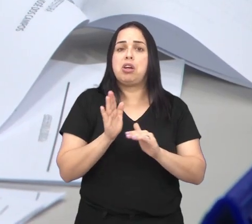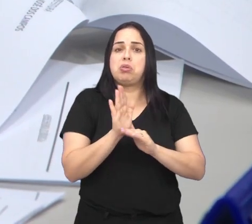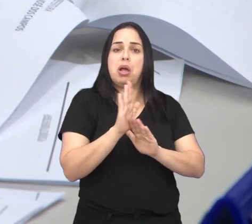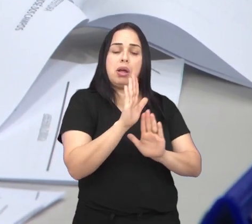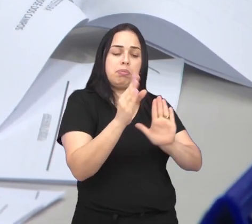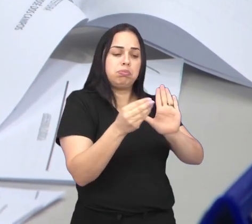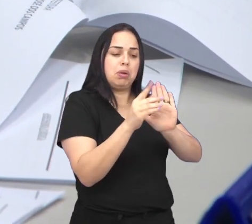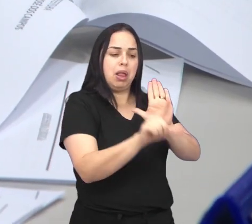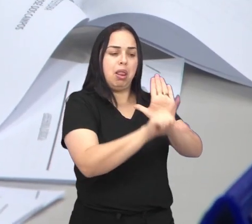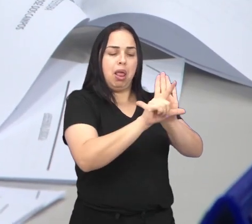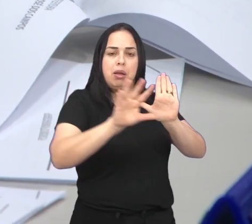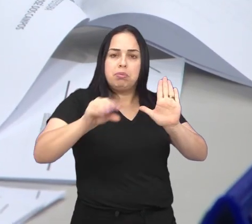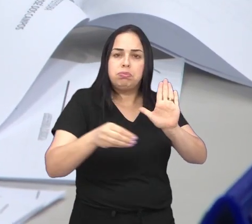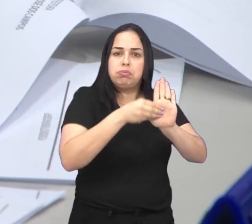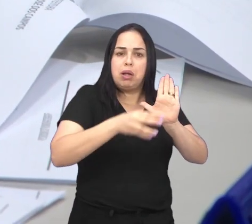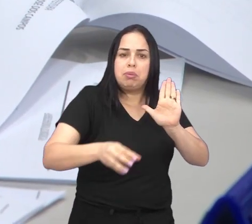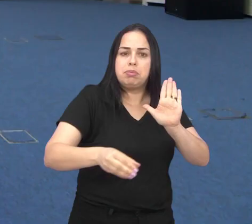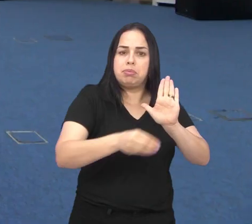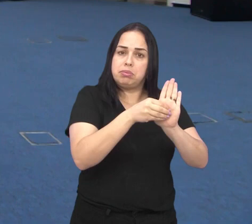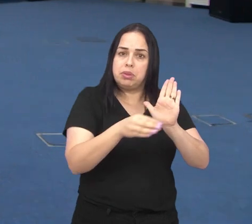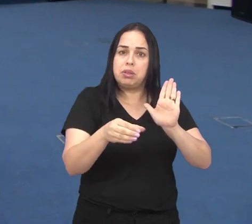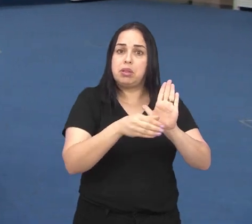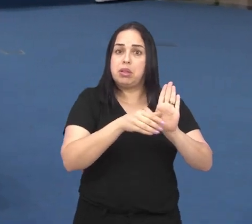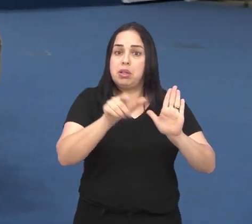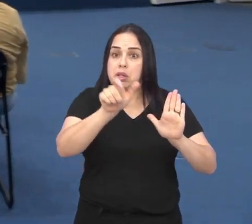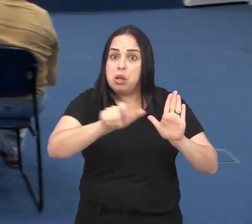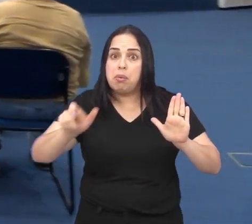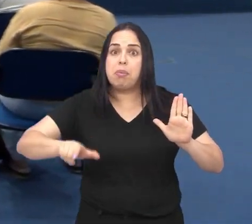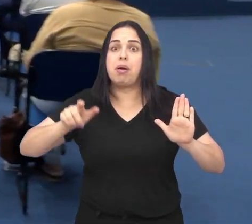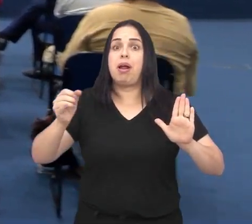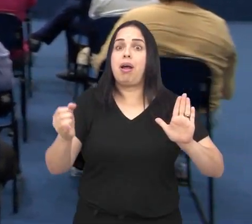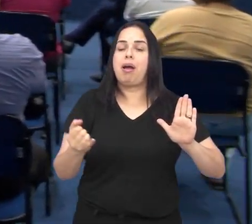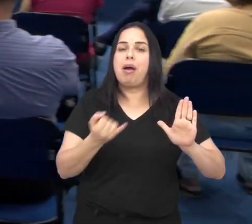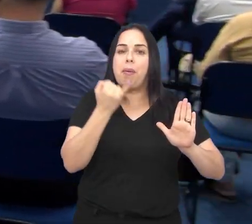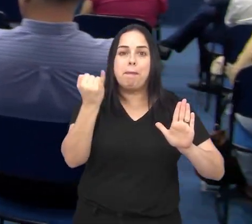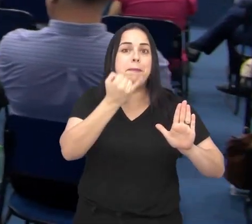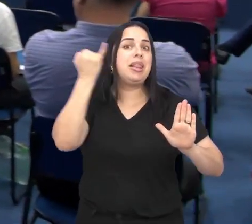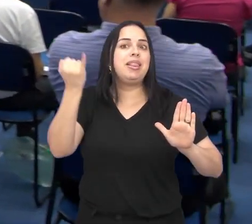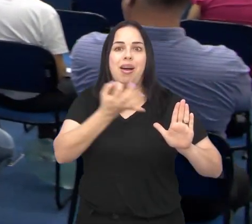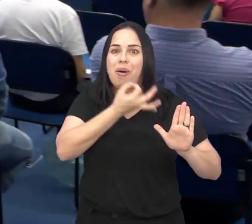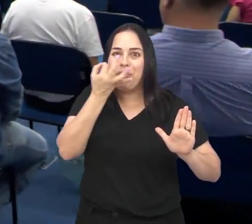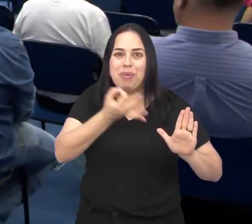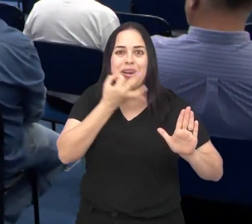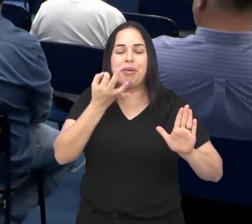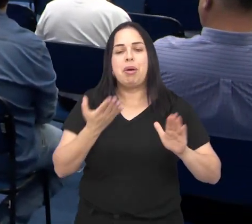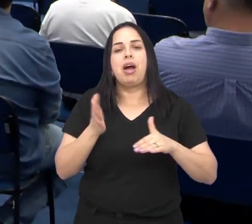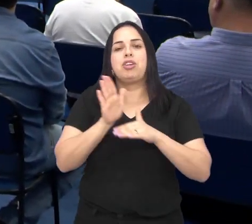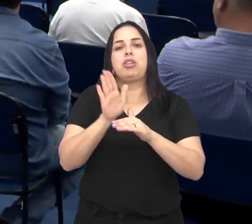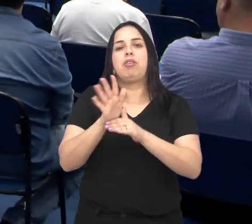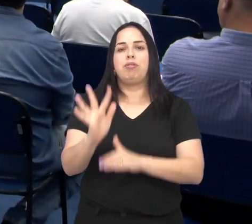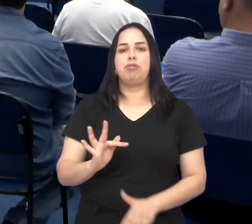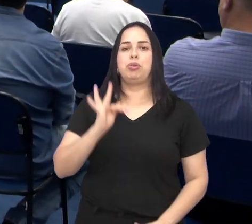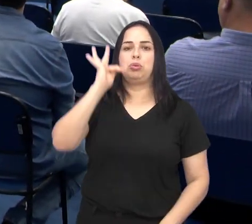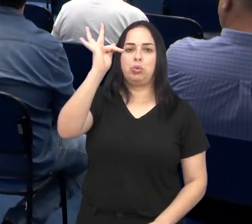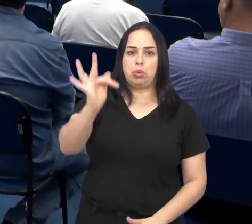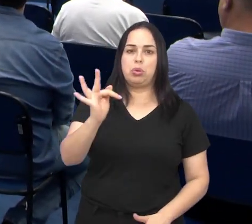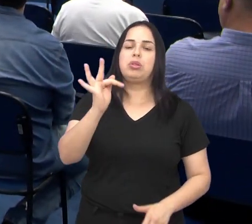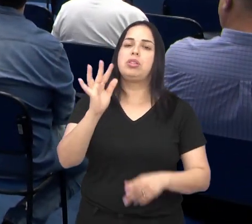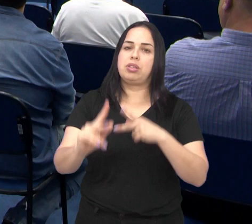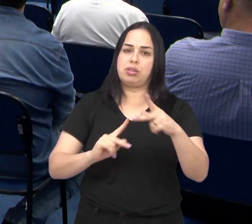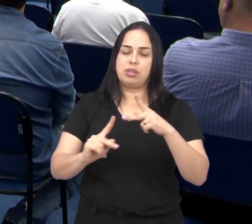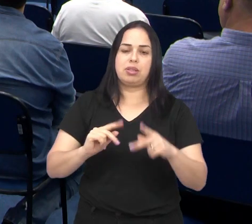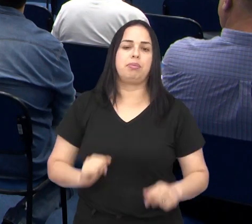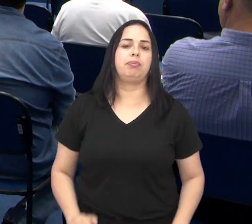originar emendas à proposta em tramitação. A participação dos moradores é fundamental para que o futuro da cidade